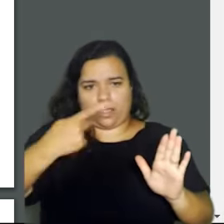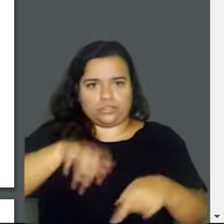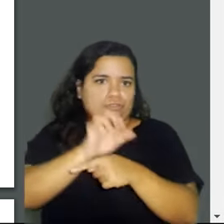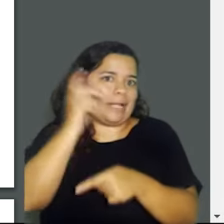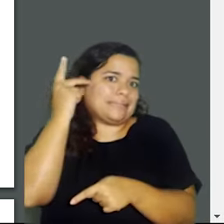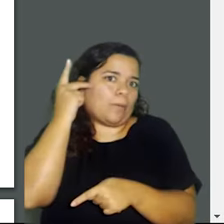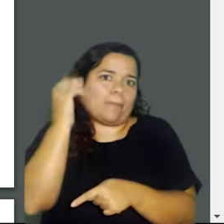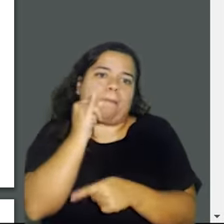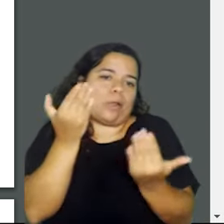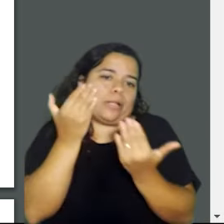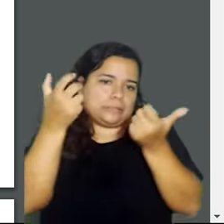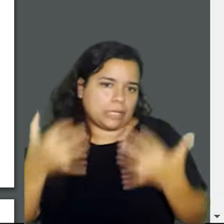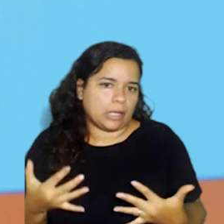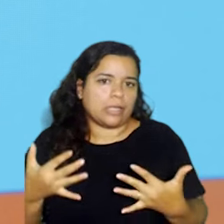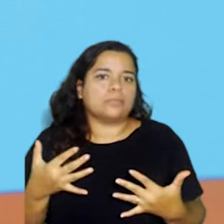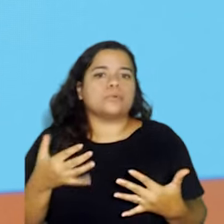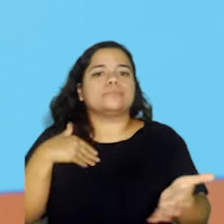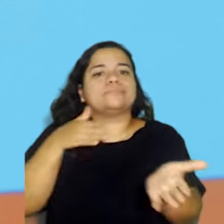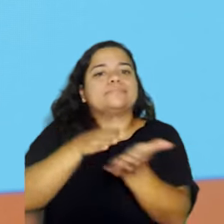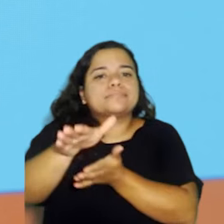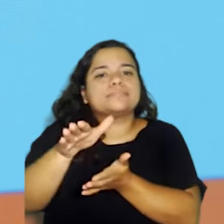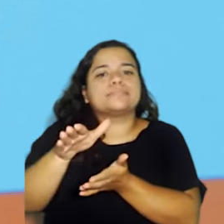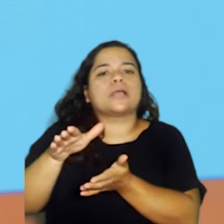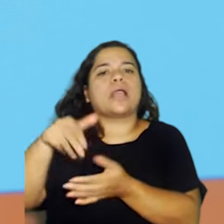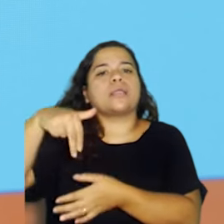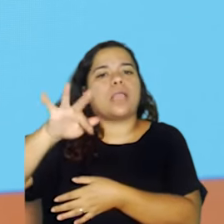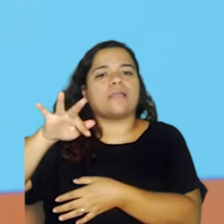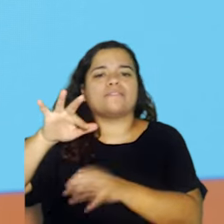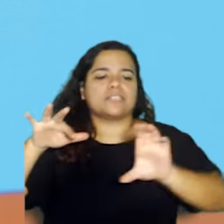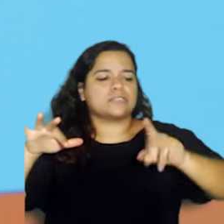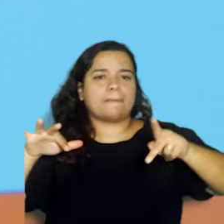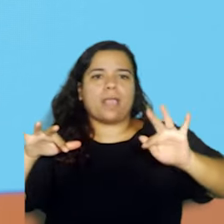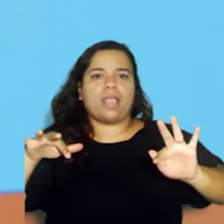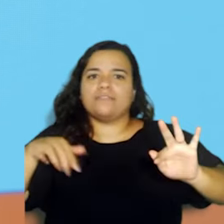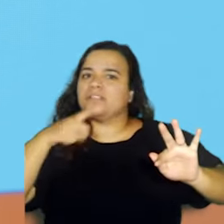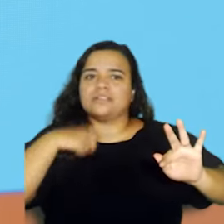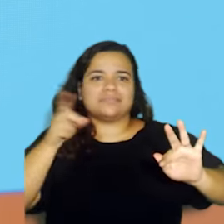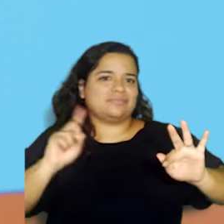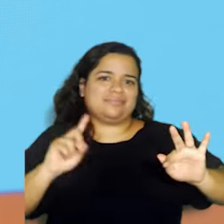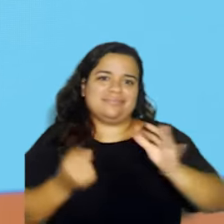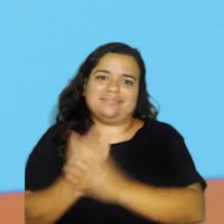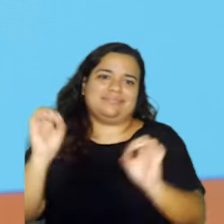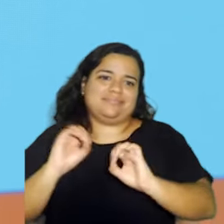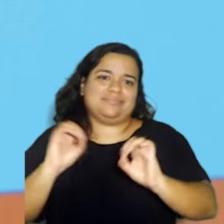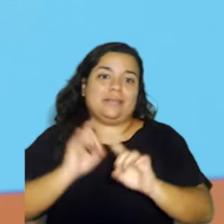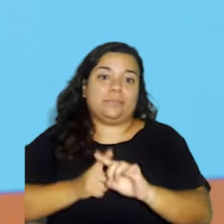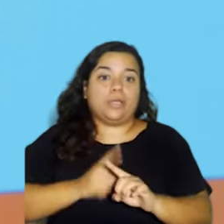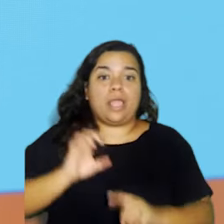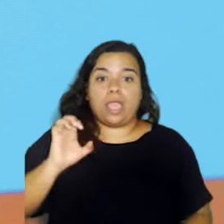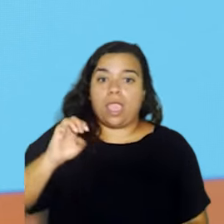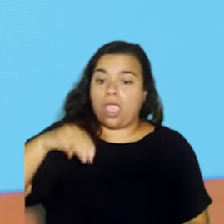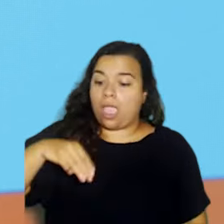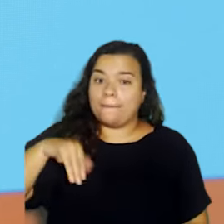de São Paulo não tem como emitir nota fiscal por exemplo com o ecpf é só com e CNPJ por quê Porque o emitente